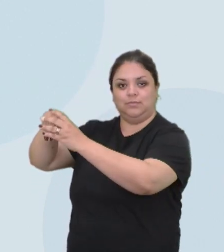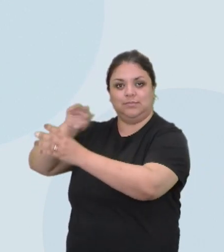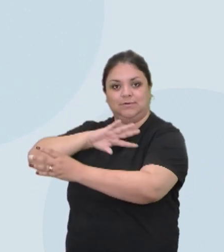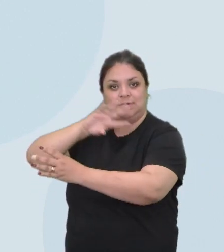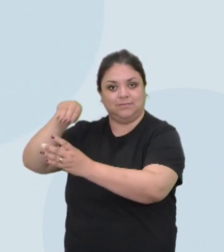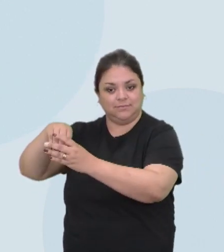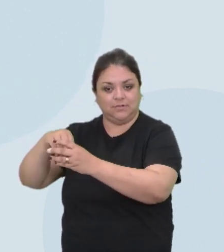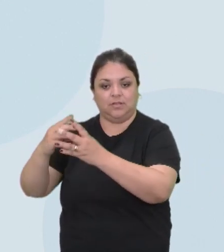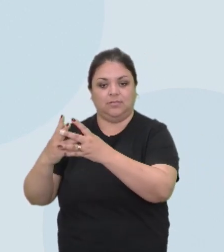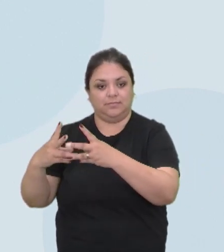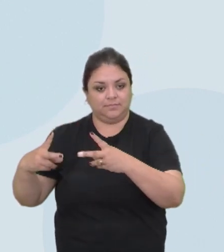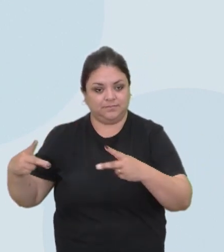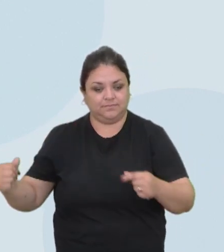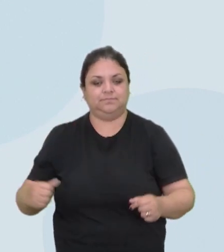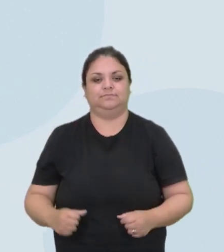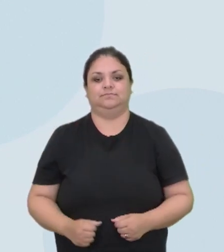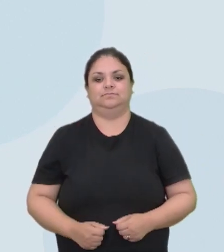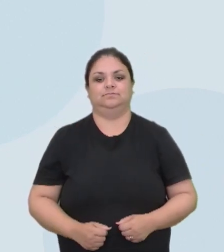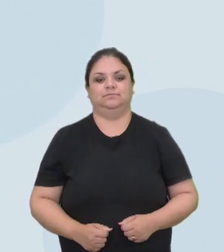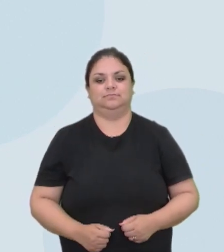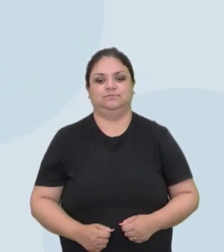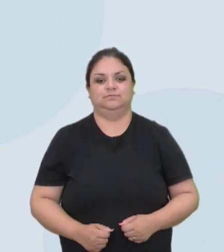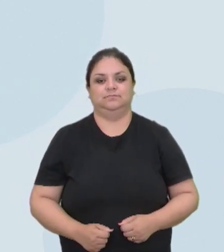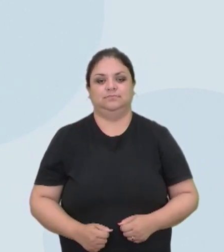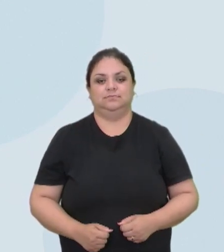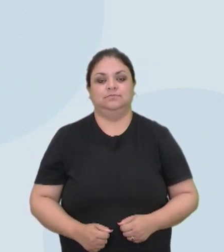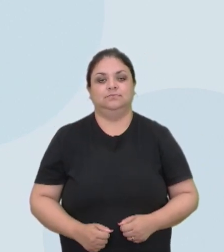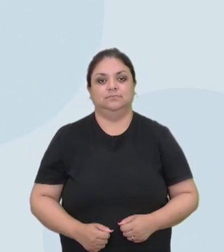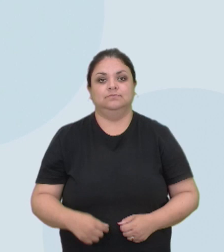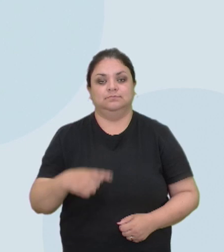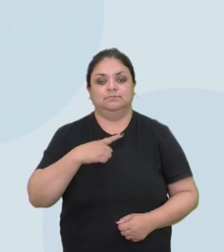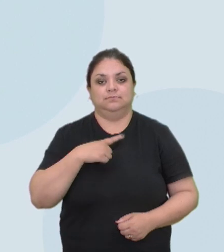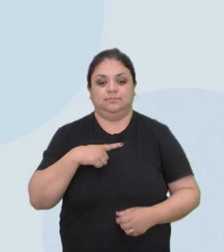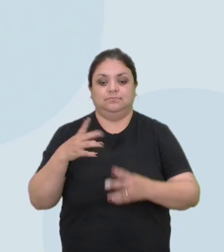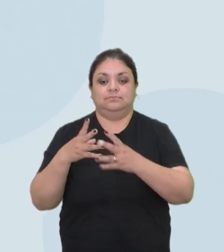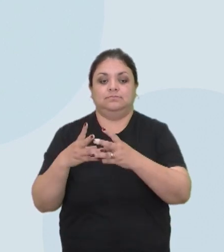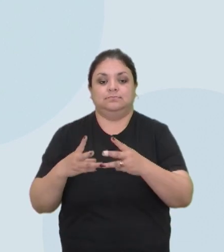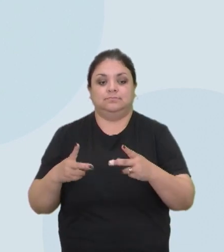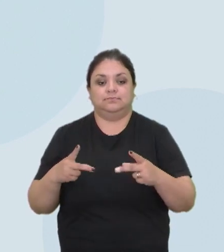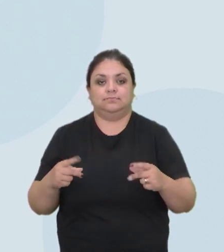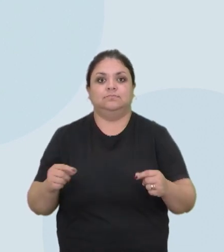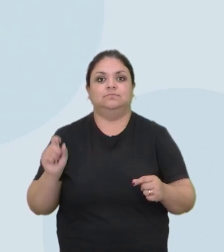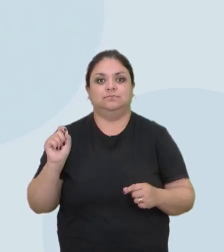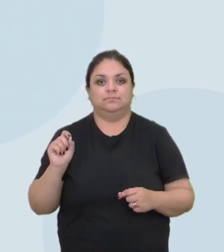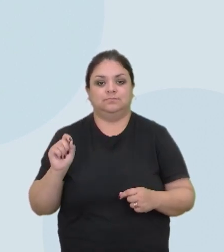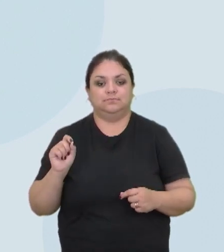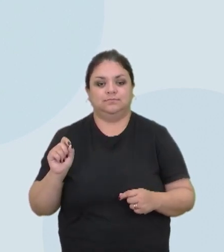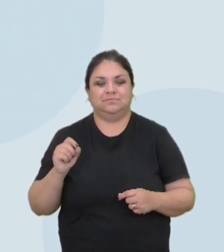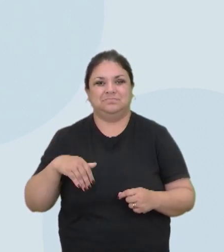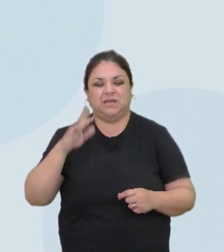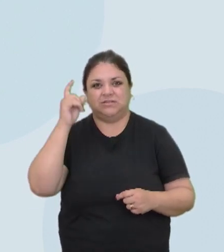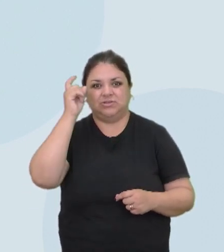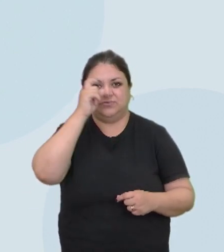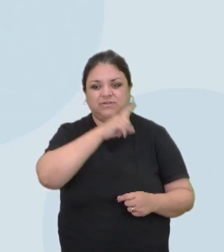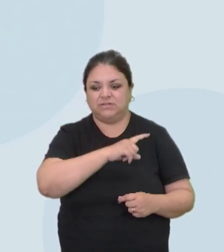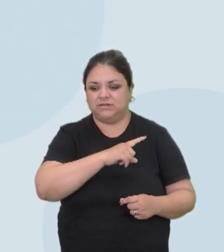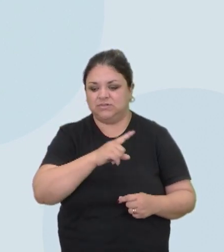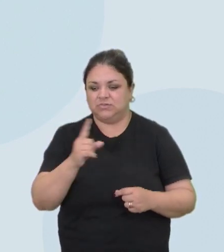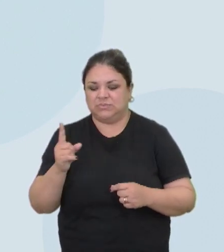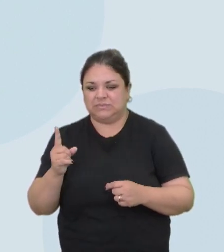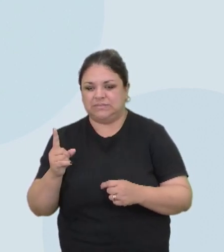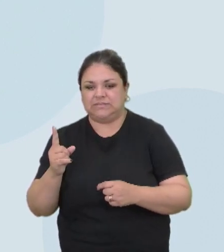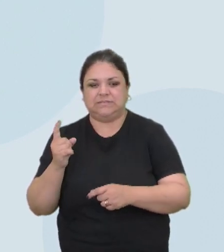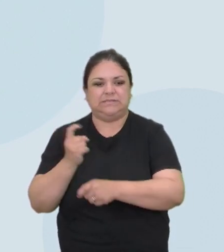orgânicos. Então, eu vou ter aí, olha, a degradação daqueles compostos que são mais difíceis de serem